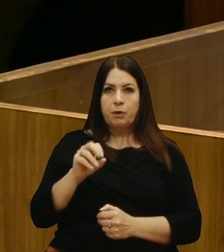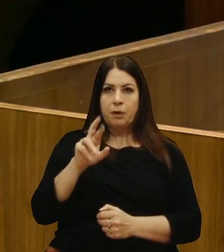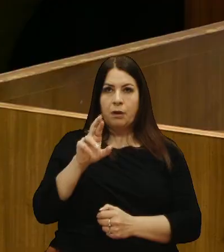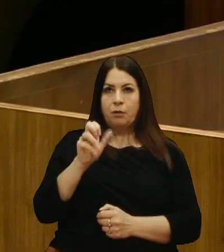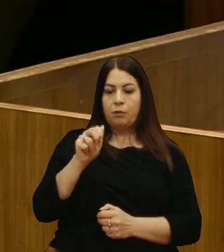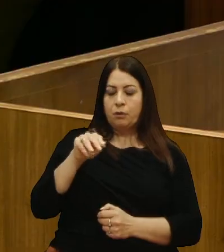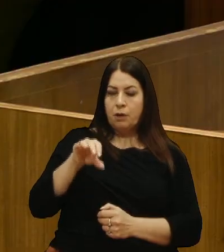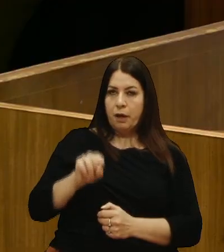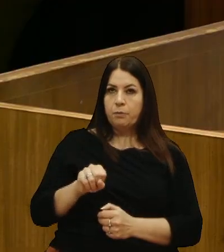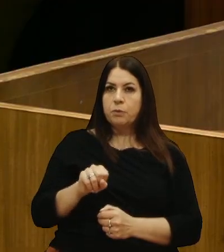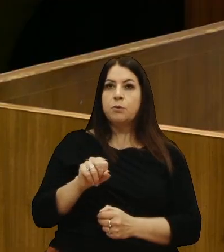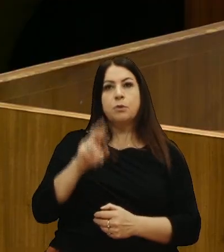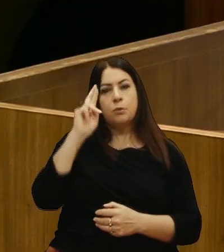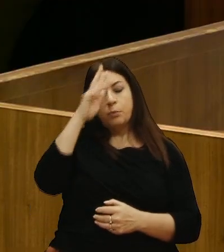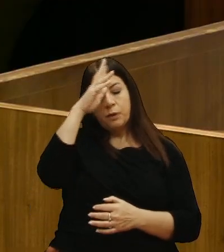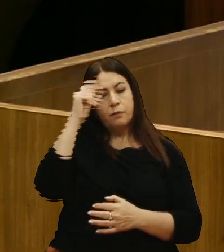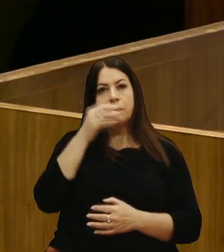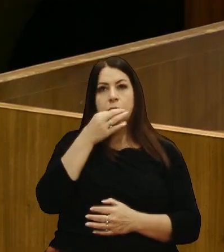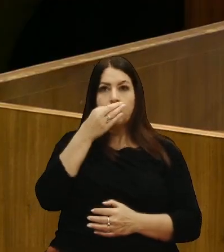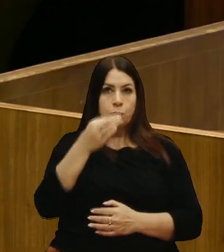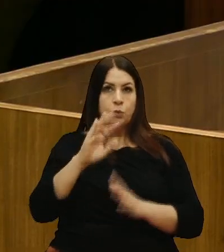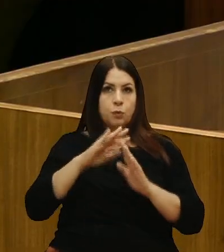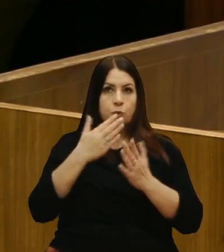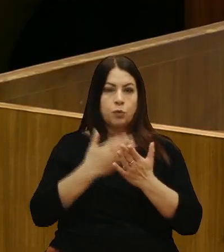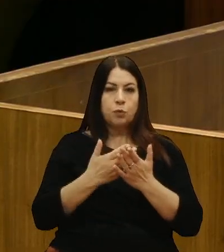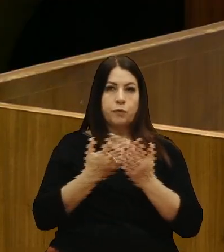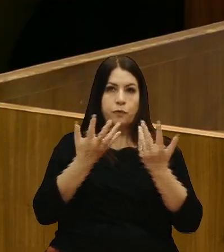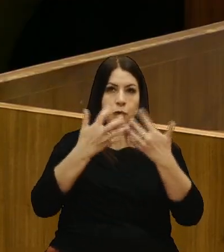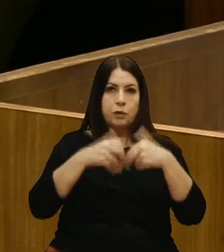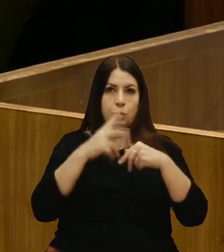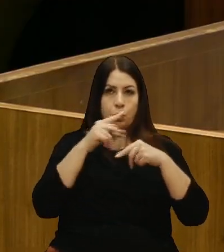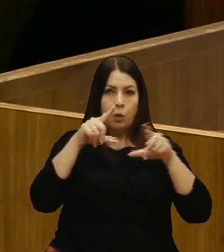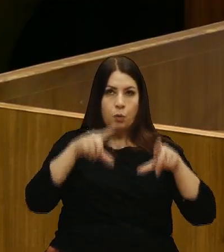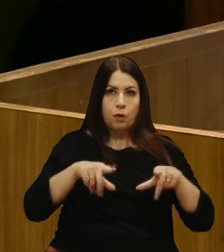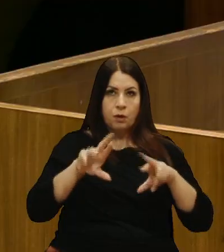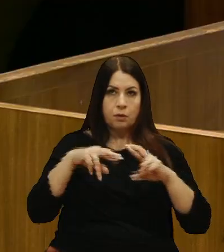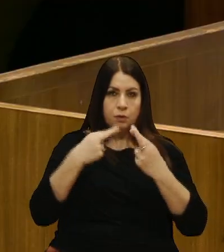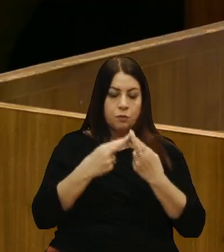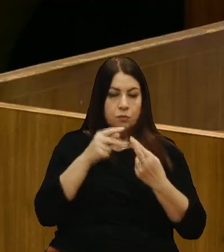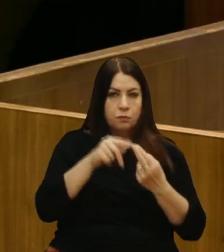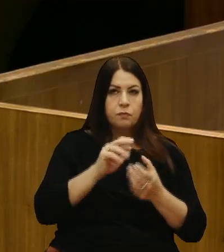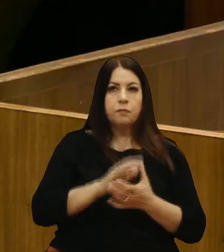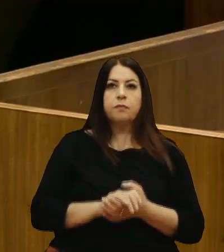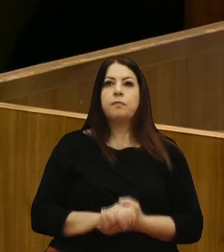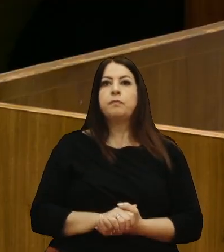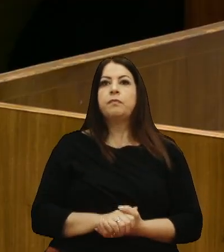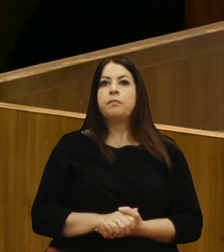Ramos. O prefeito sugeriu que a escola funcionasse no mesmo local da reunião,